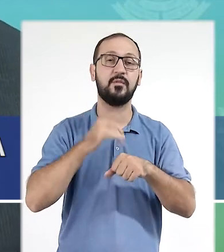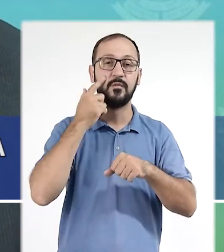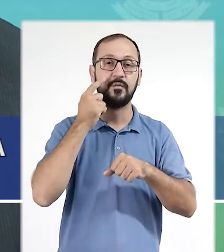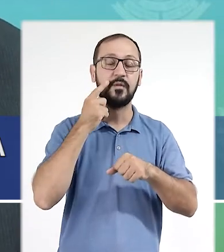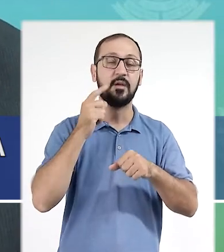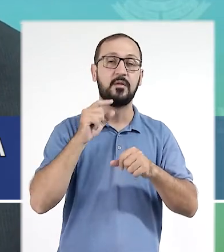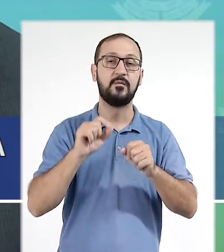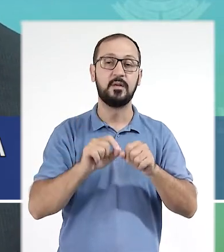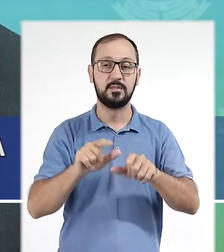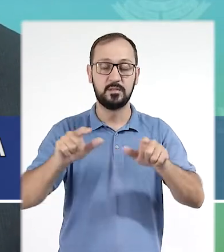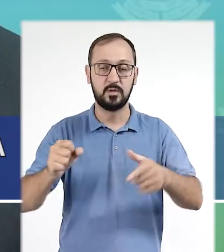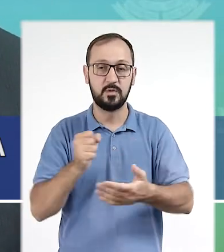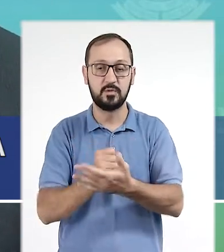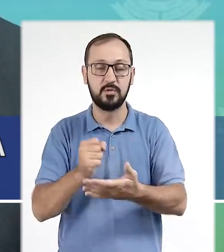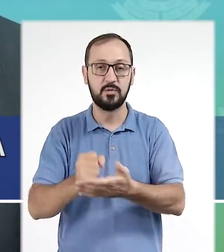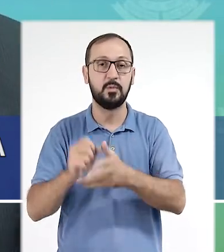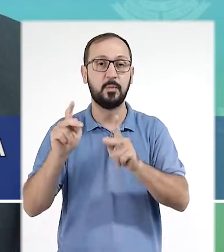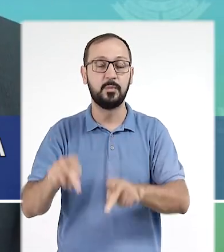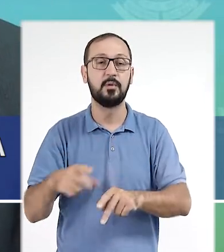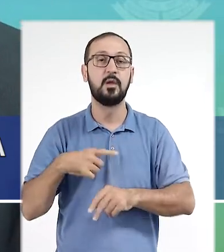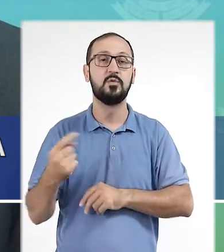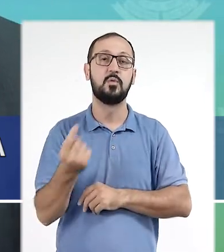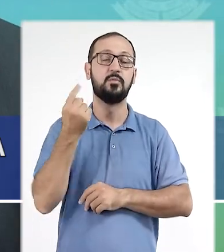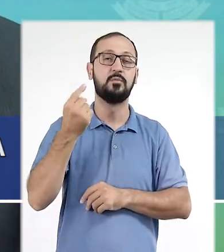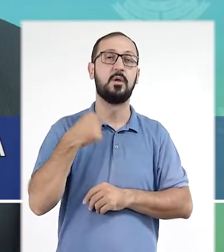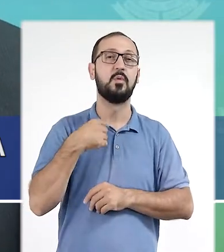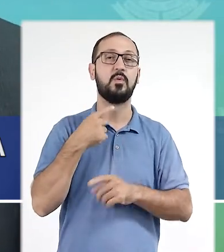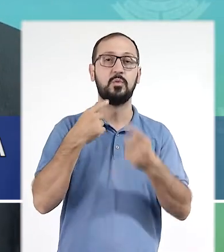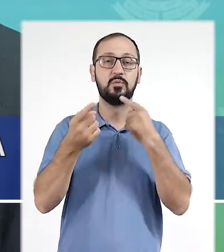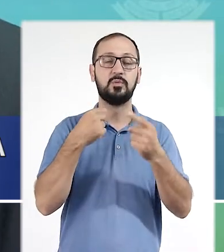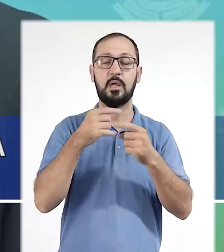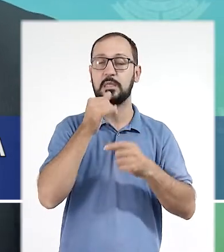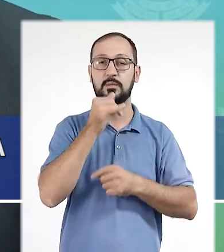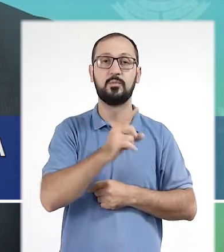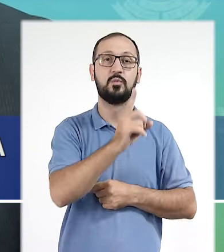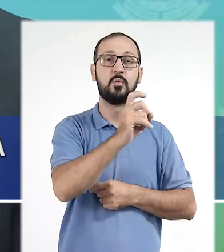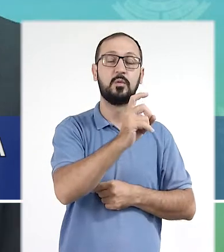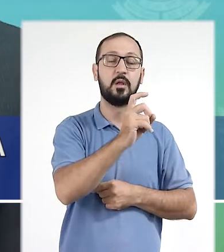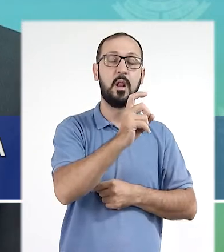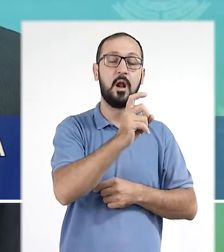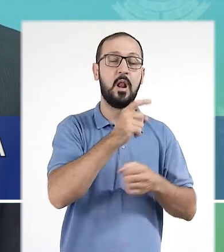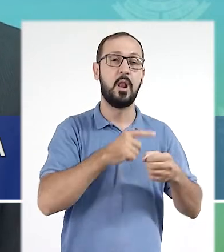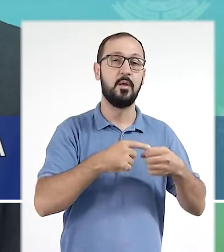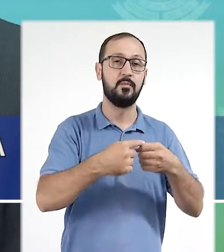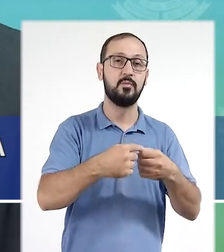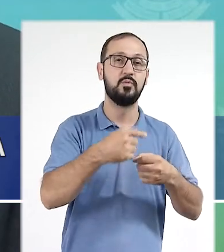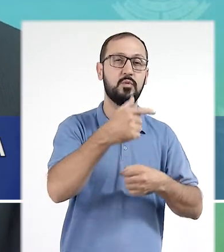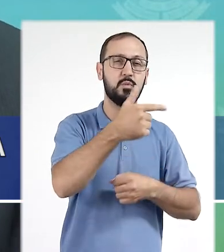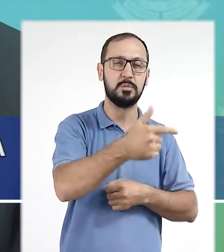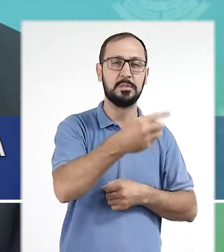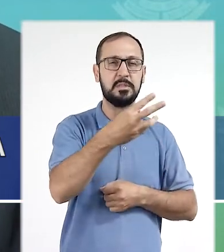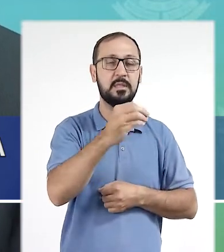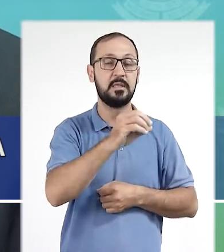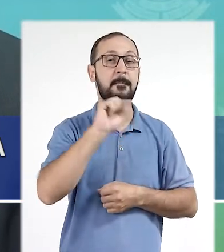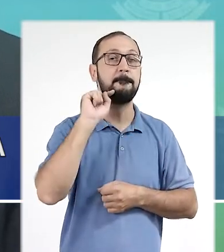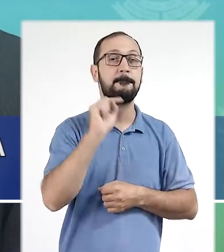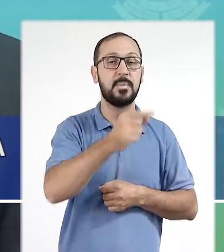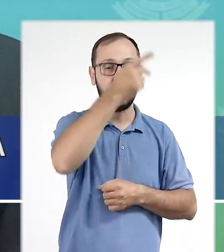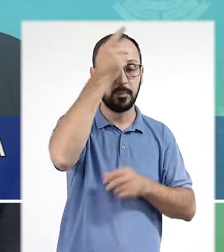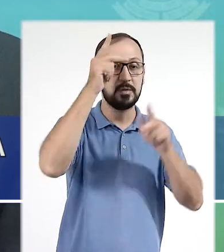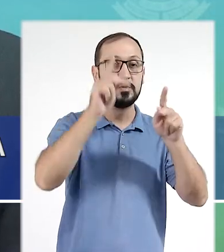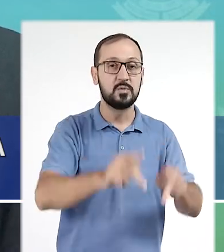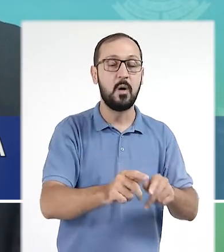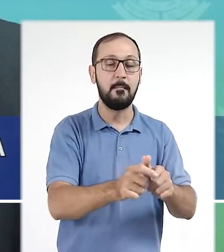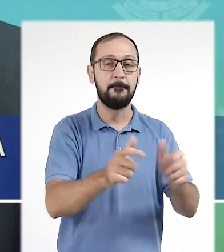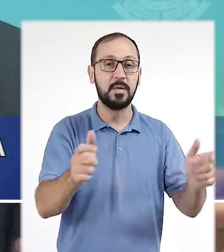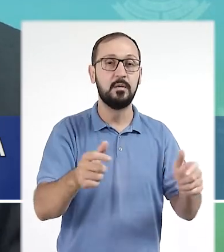tratar de levar ao registro público, que aí é monopólio. Foi o assunto que eu levantei. Dourados, uma cidade com mais de 230 mil